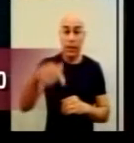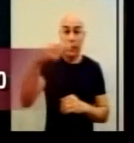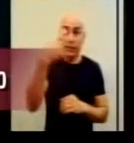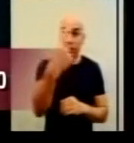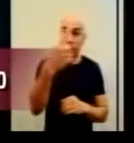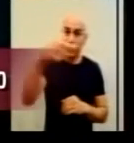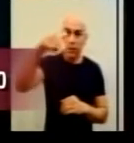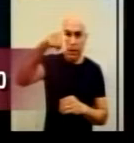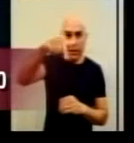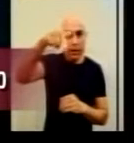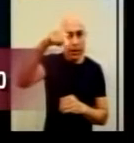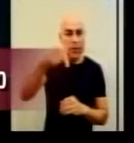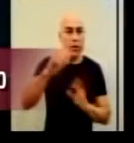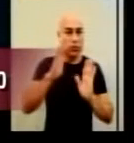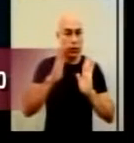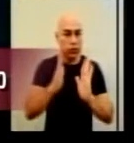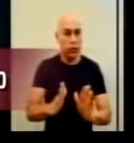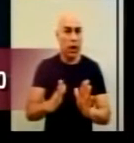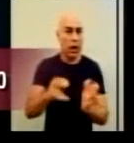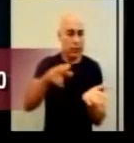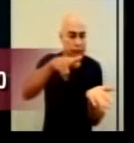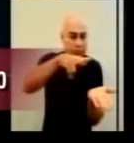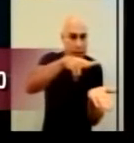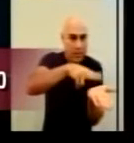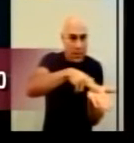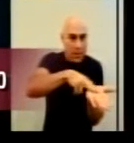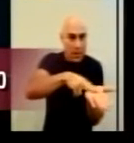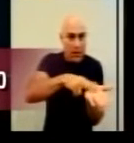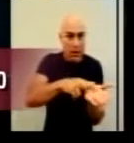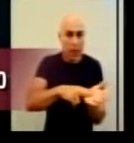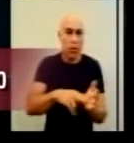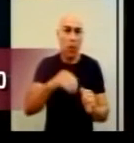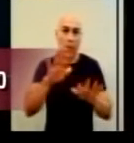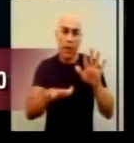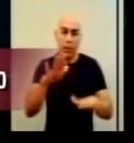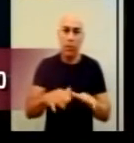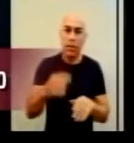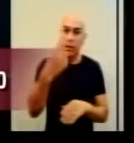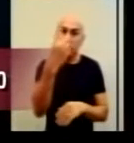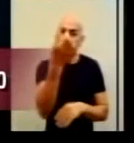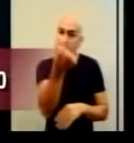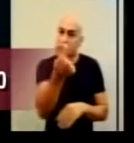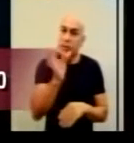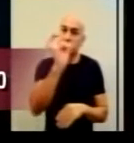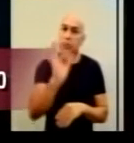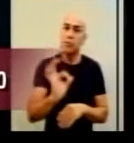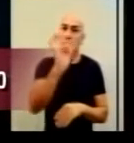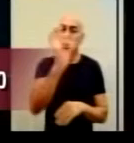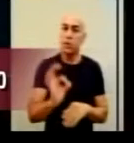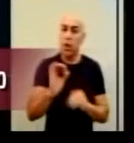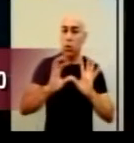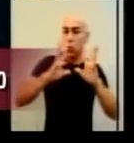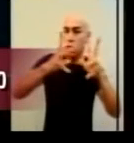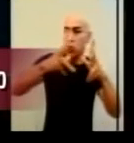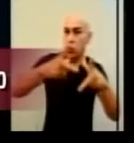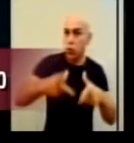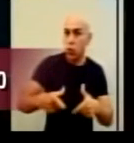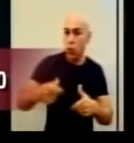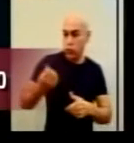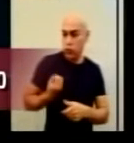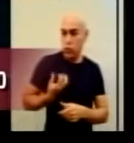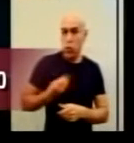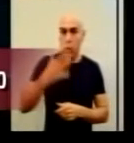residentes confirmados de Covid, internados nesse momento, representando 16% de todos os casos confirmados até o momento de